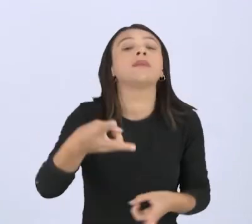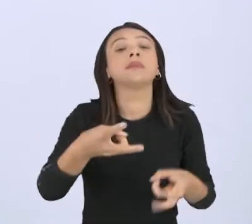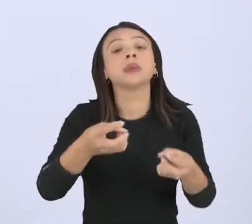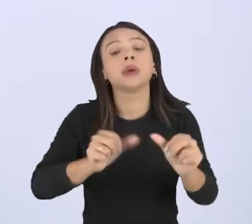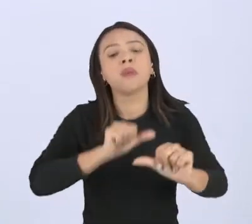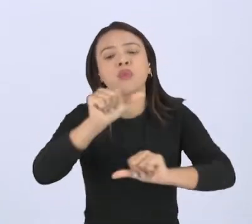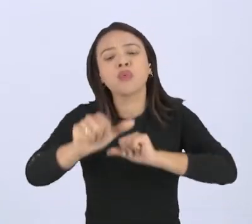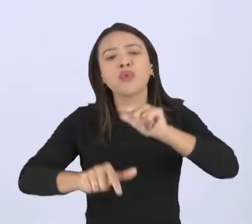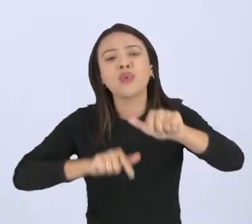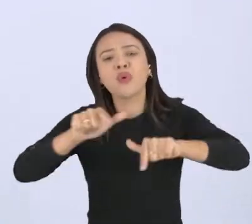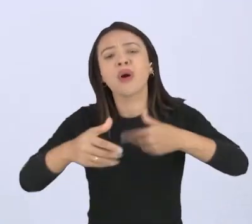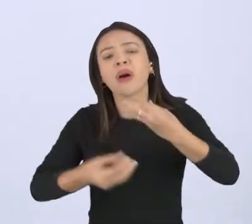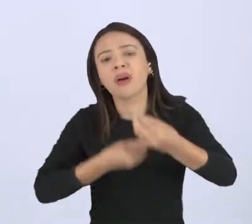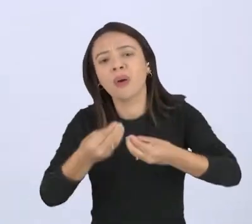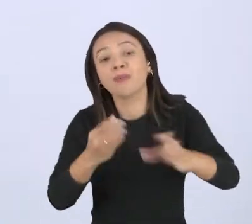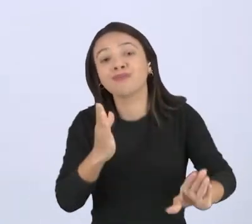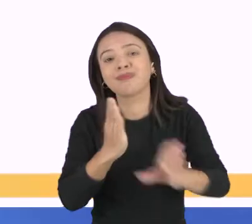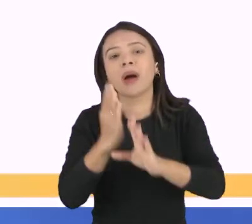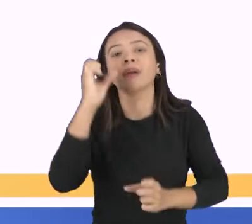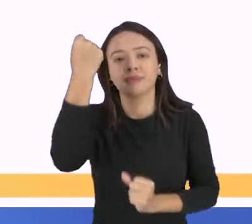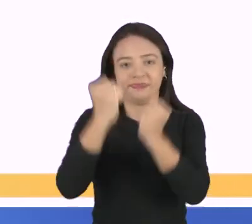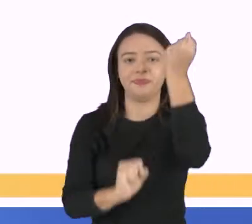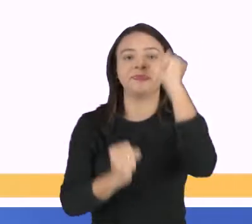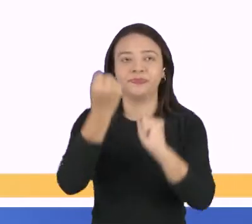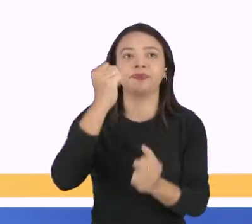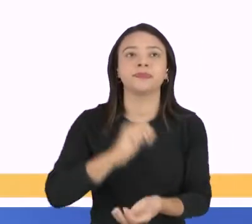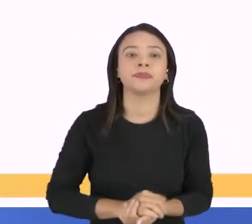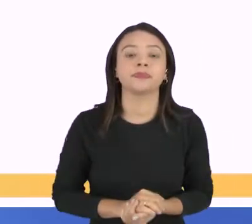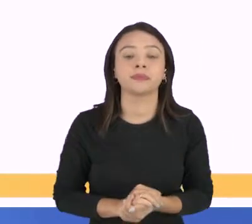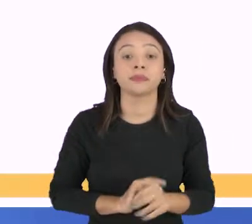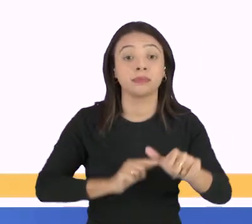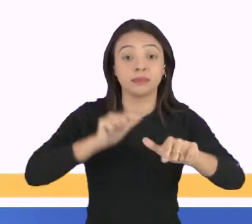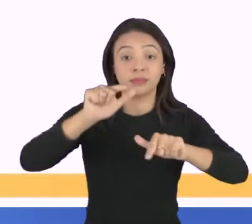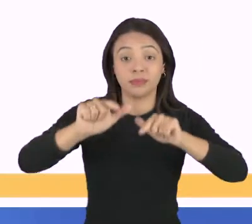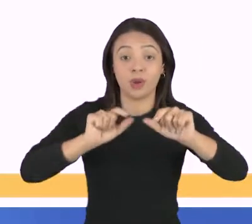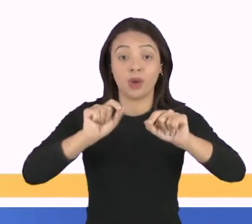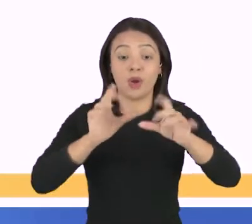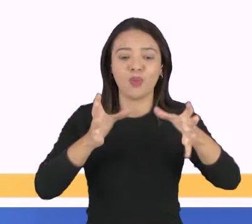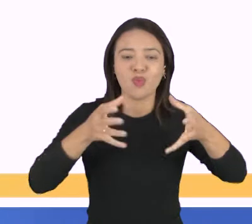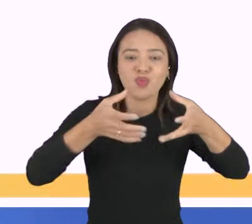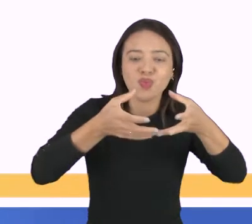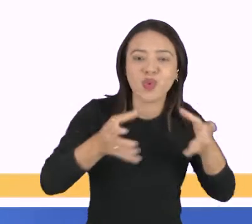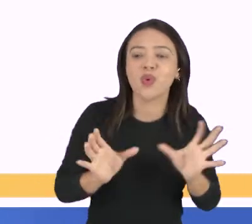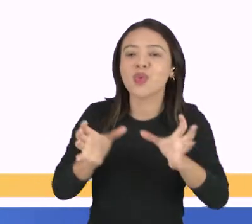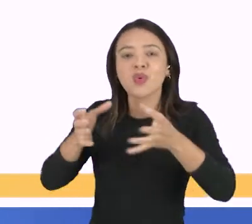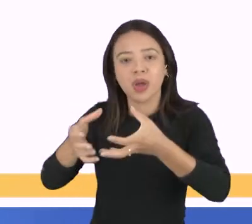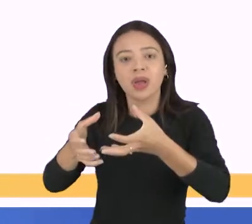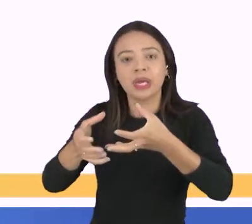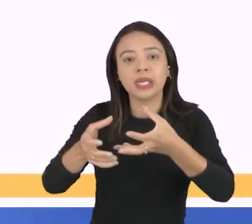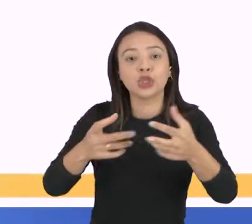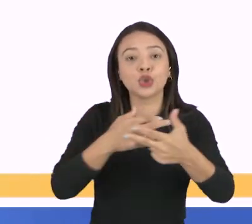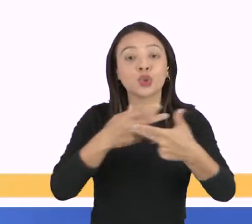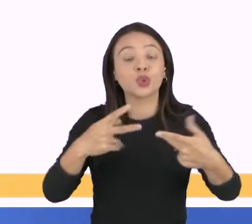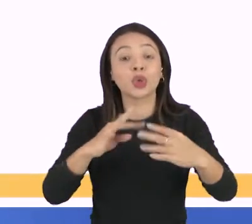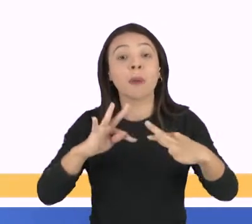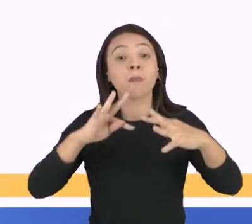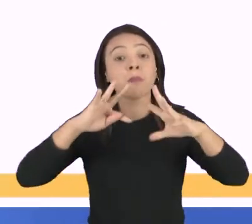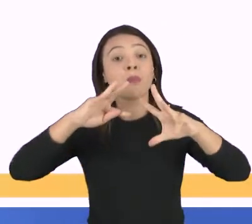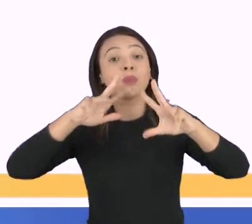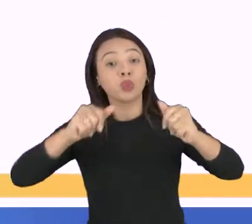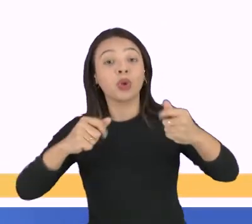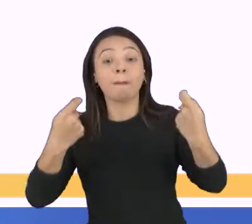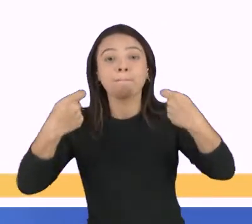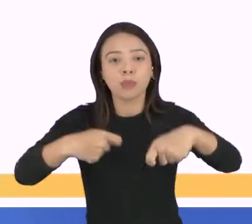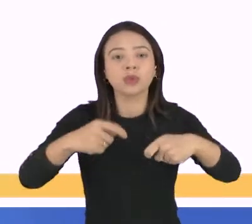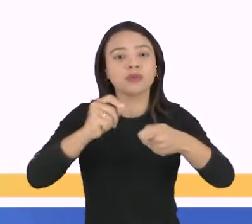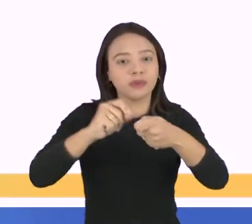trabalho sofreu com a industrialização. Trabalho nada mais é do que o conjunto de atividades produtivas ou criativas